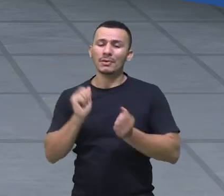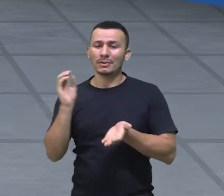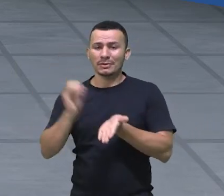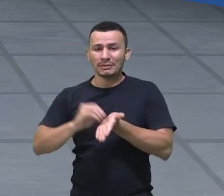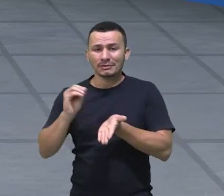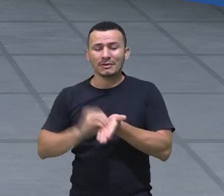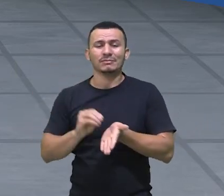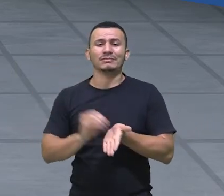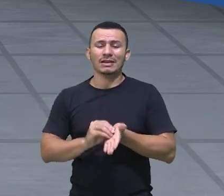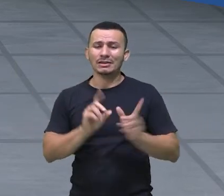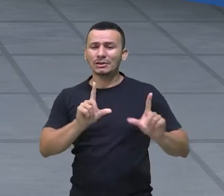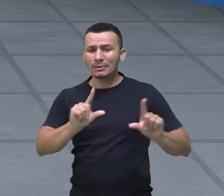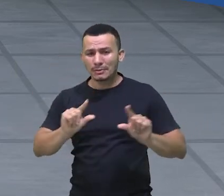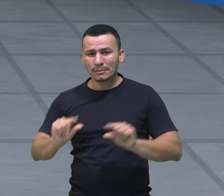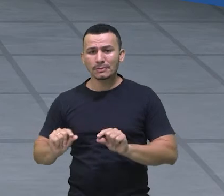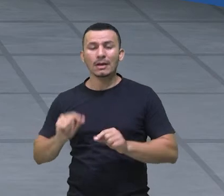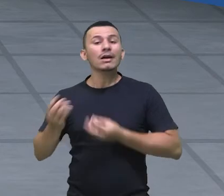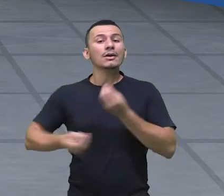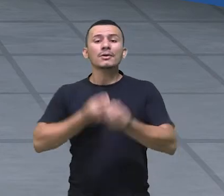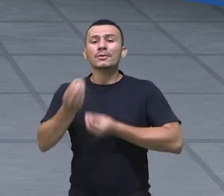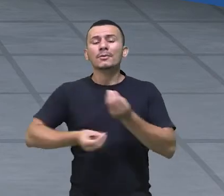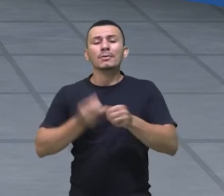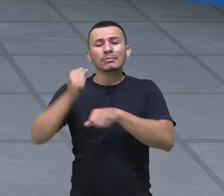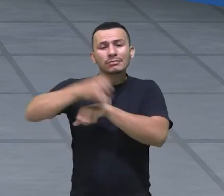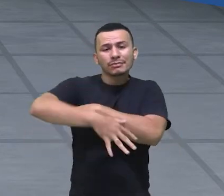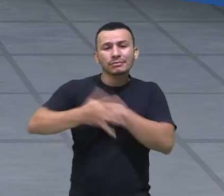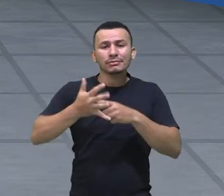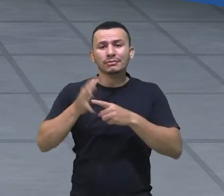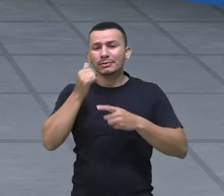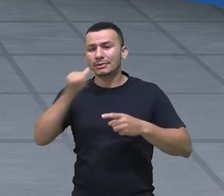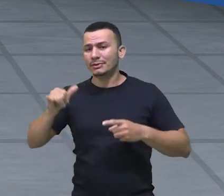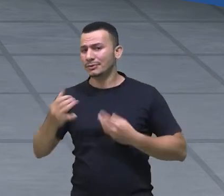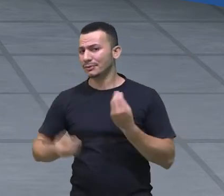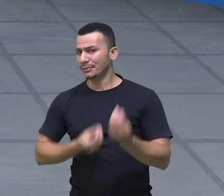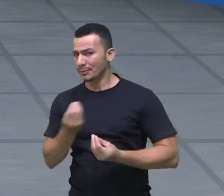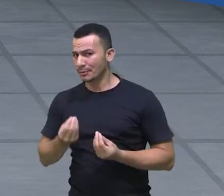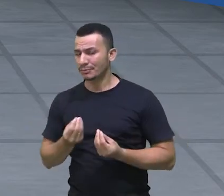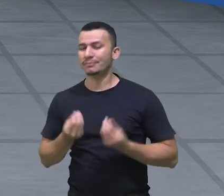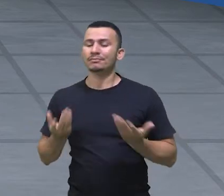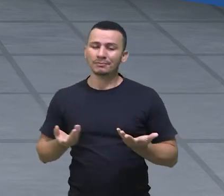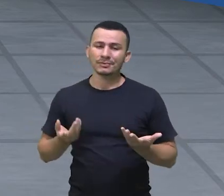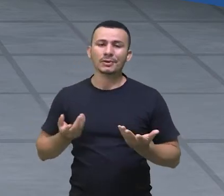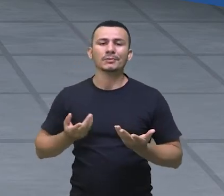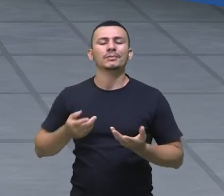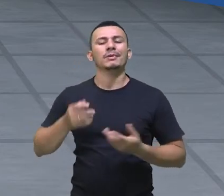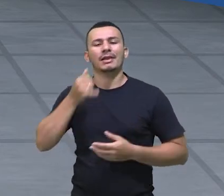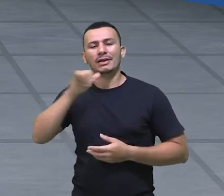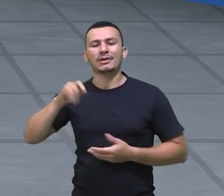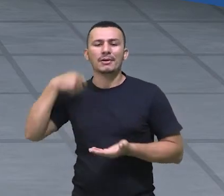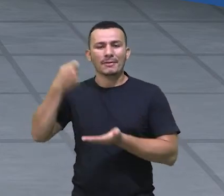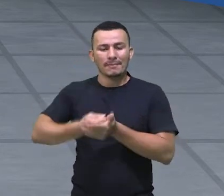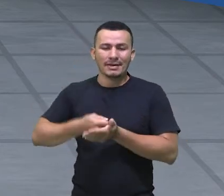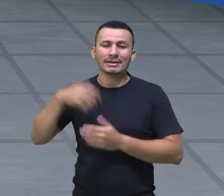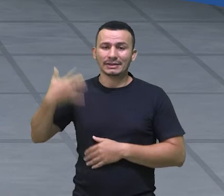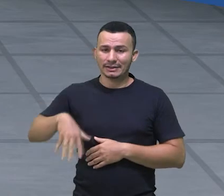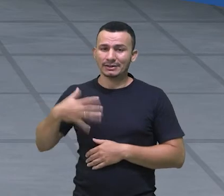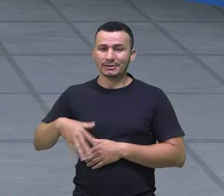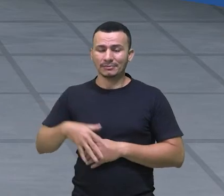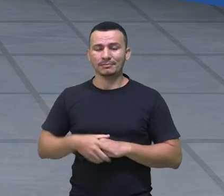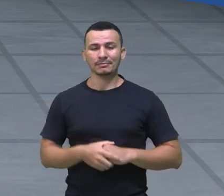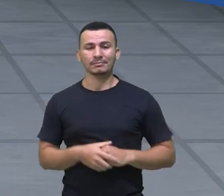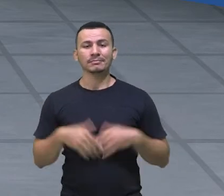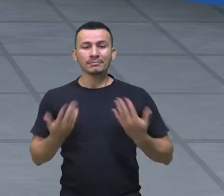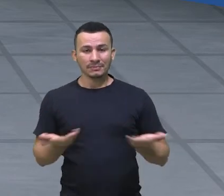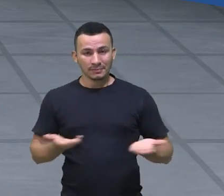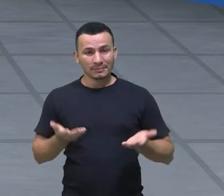futuro para a gente poder produzir energia hidrelétrica. Então, o que acontece? O resultado? A energia acaba ficando mais cara. Então, aqui